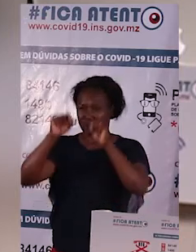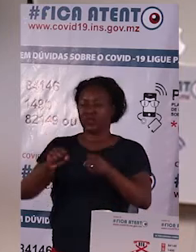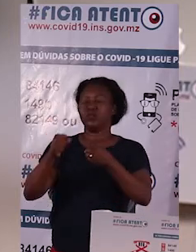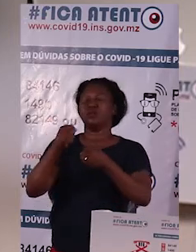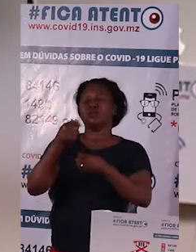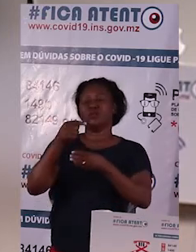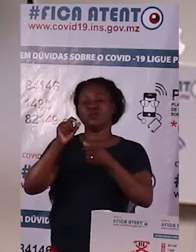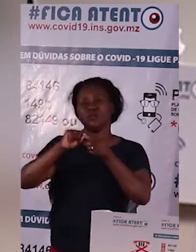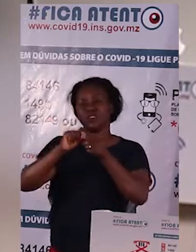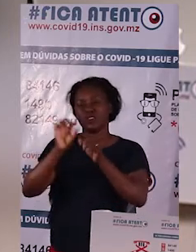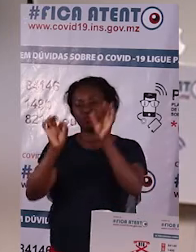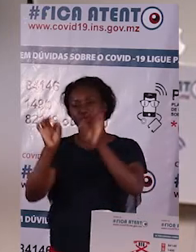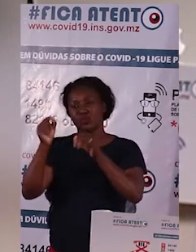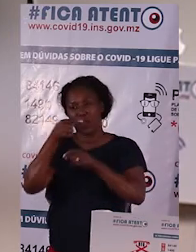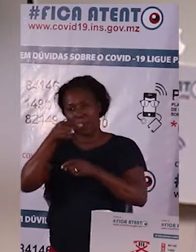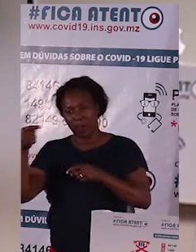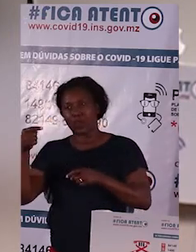os 9 casos recuperados.